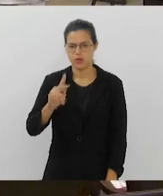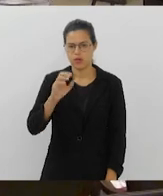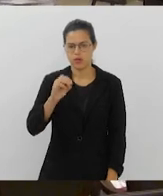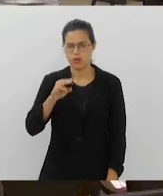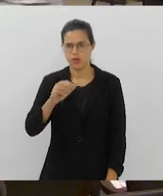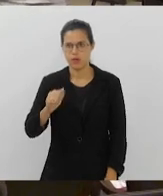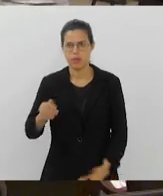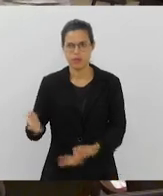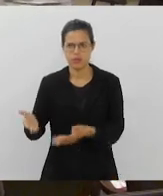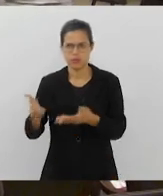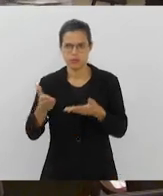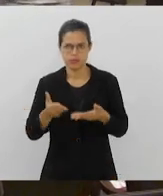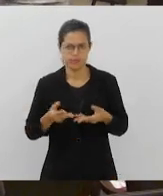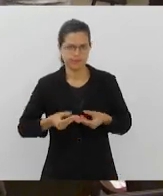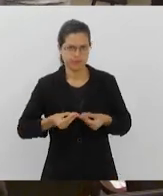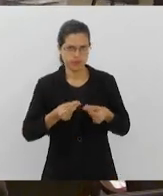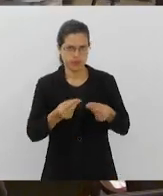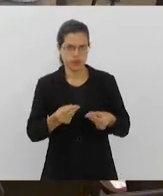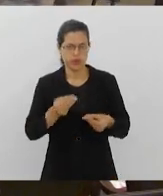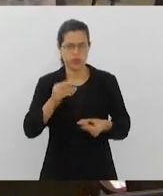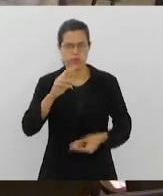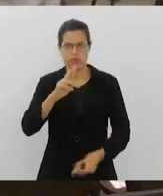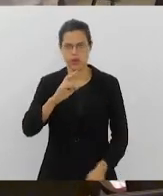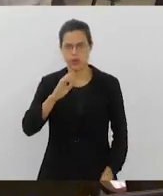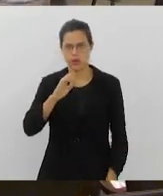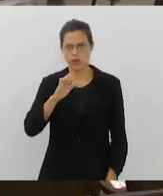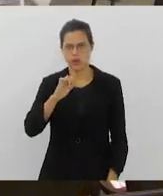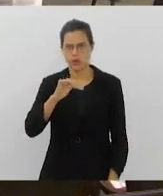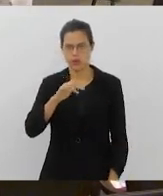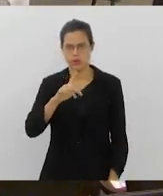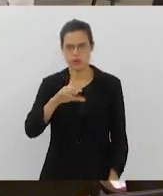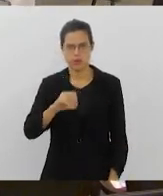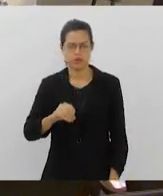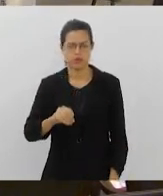grão-mestre Reinaldo Dutra e o grão-mestre Fernando Pinduca.